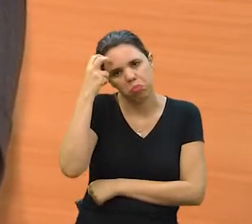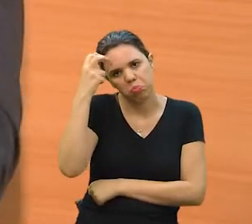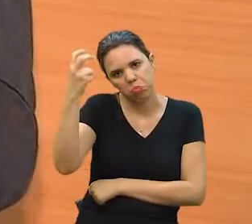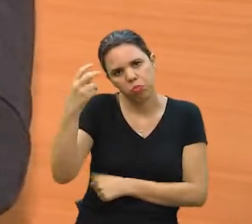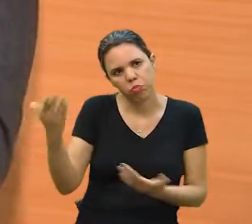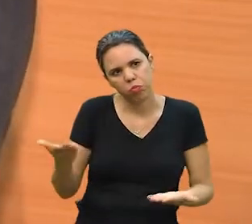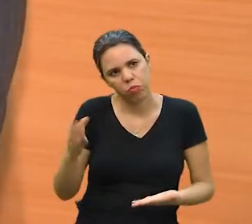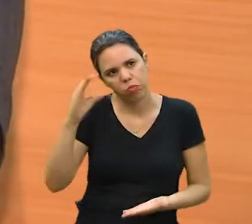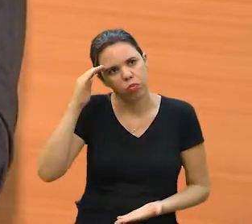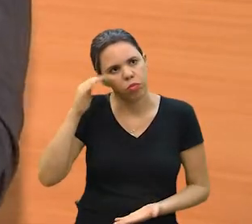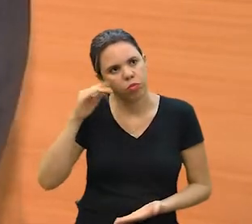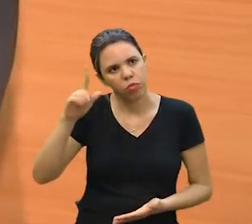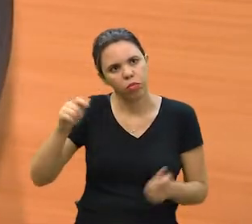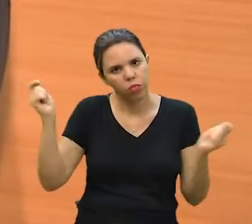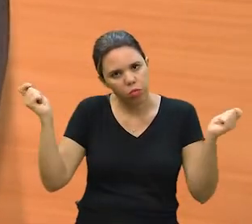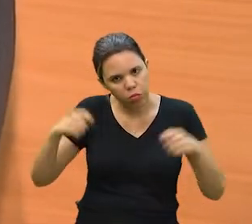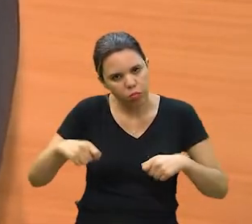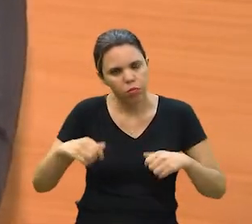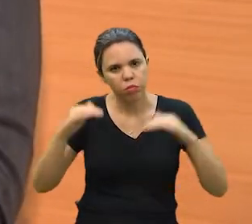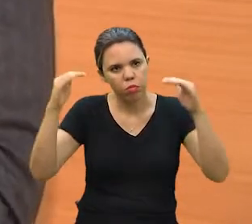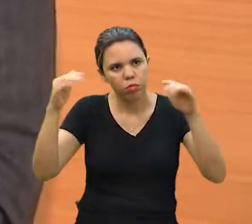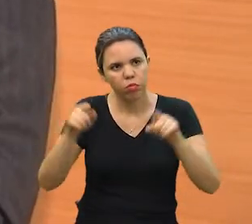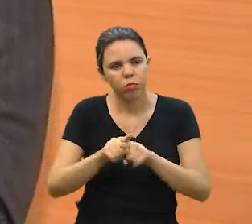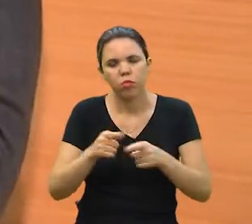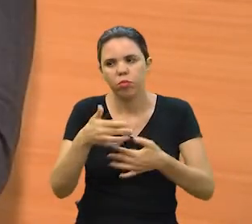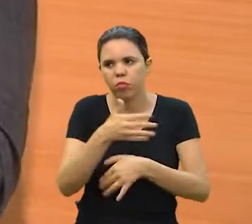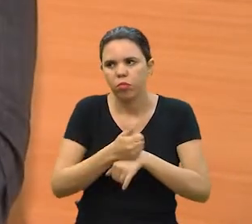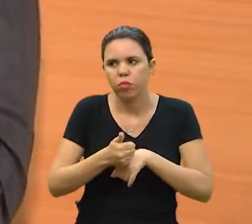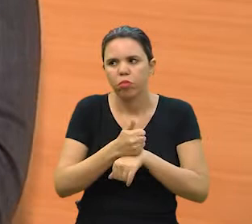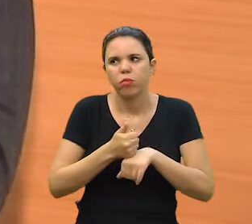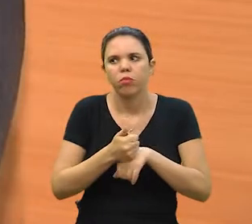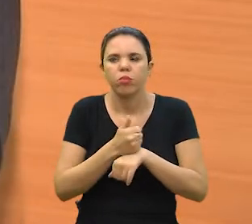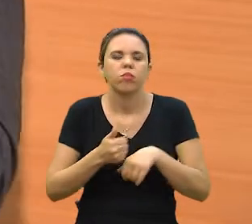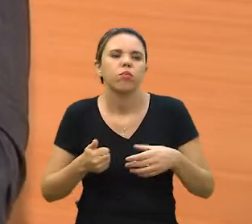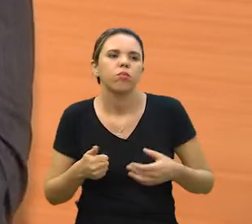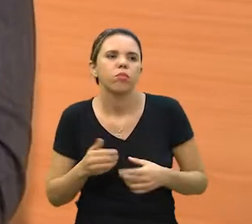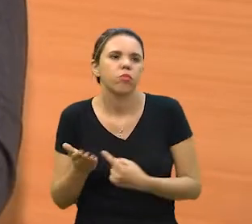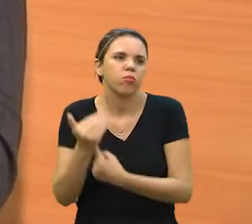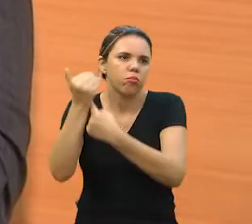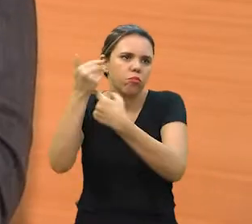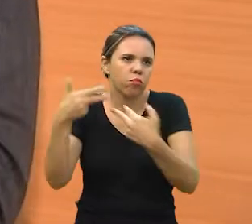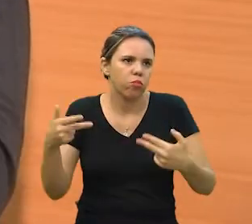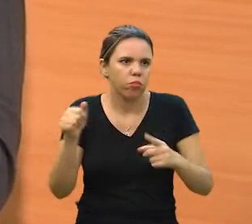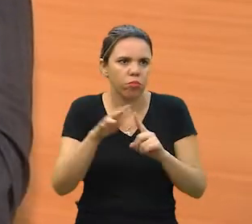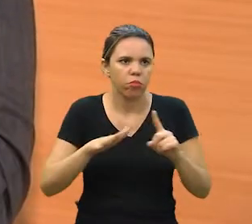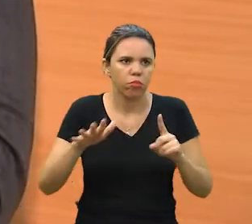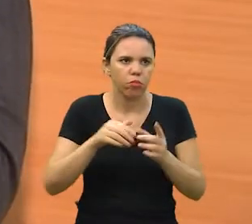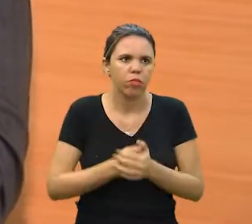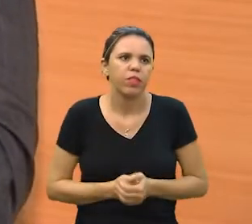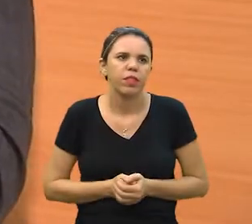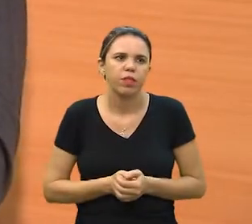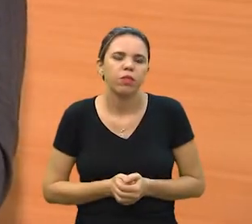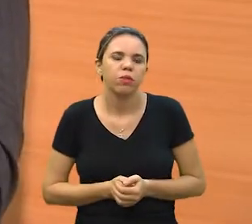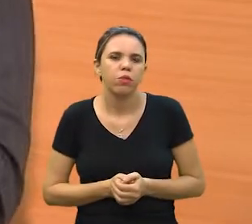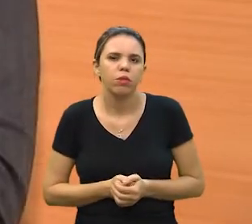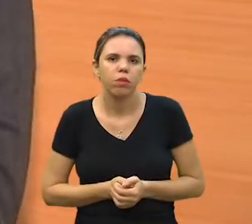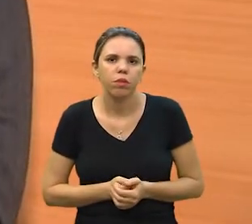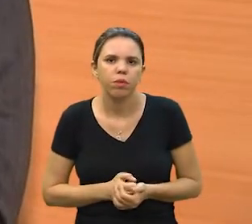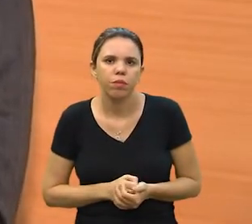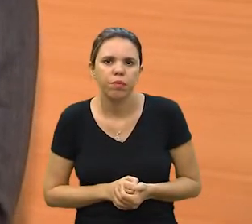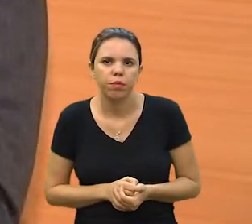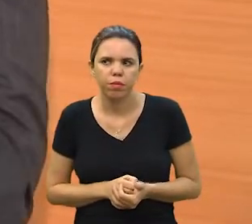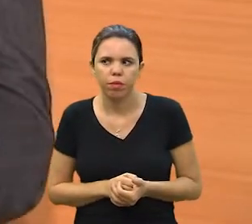cabeças. E hoje a Coreia é a potência que é, né, em várias áreas, né, de tecnologia, da sociedade, tem uma série de